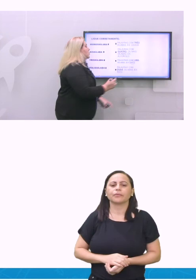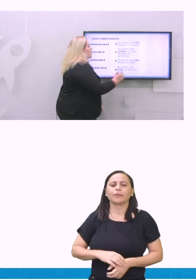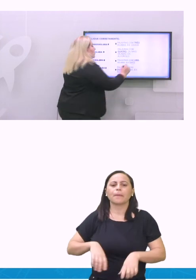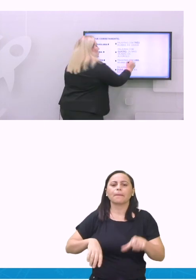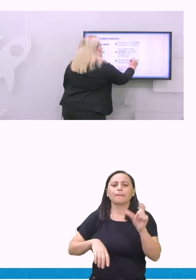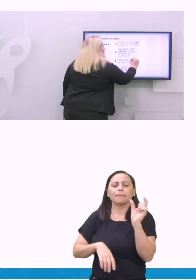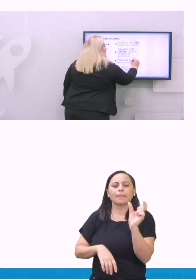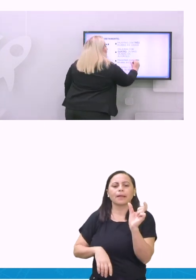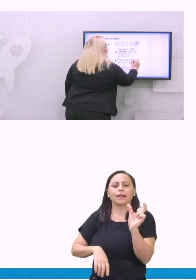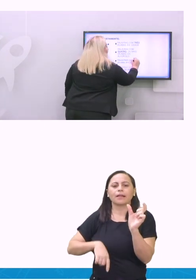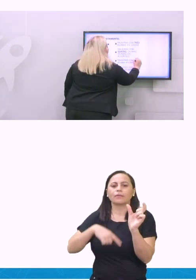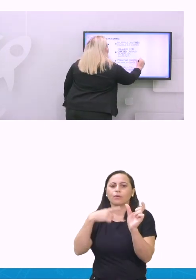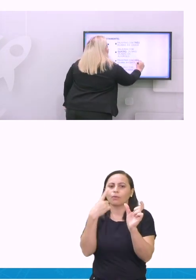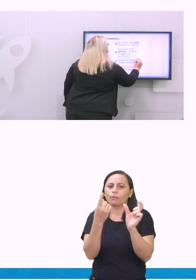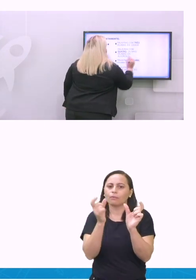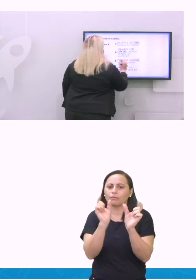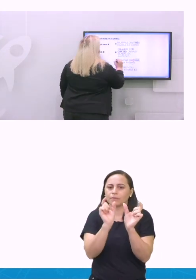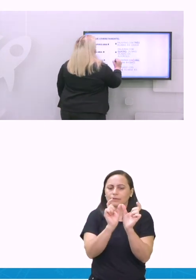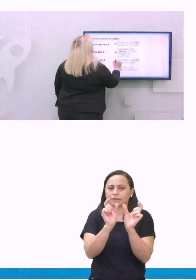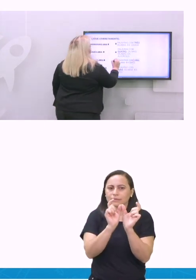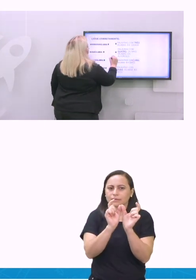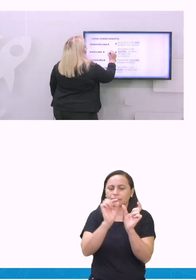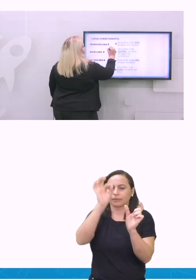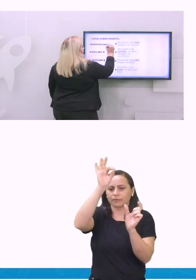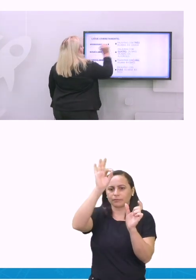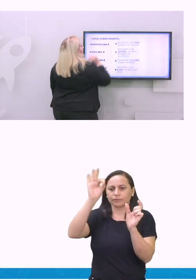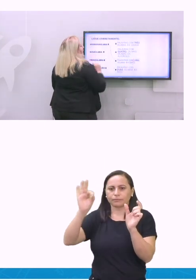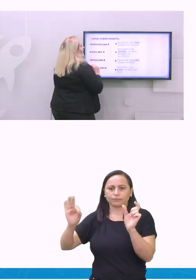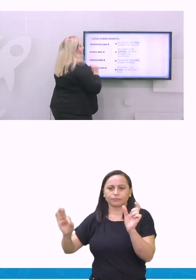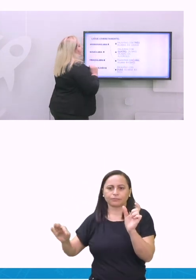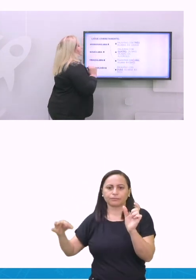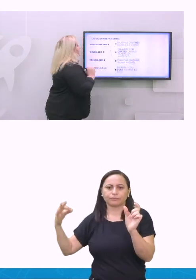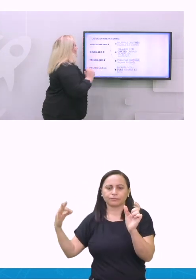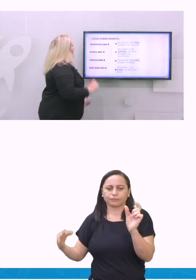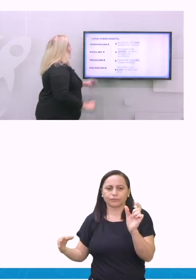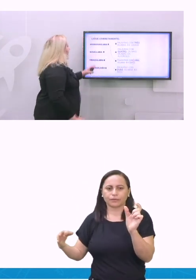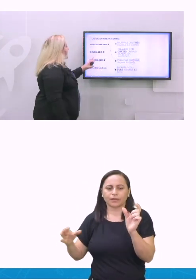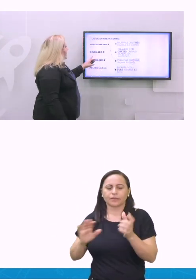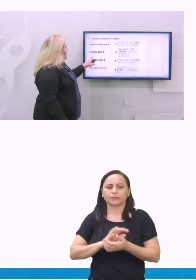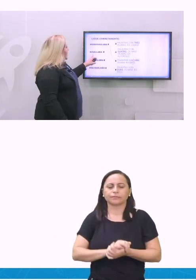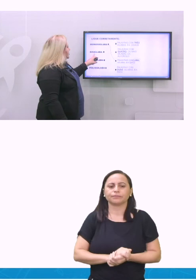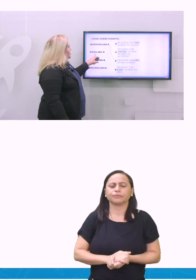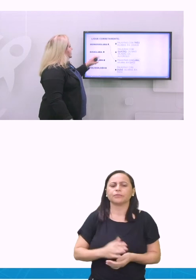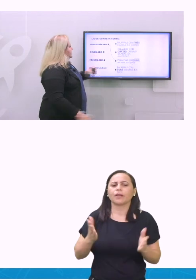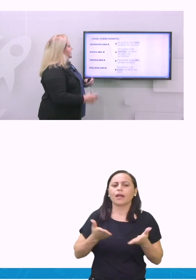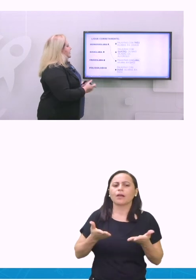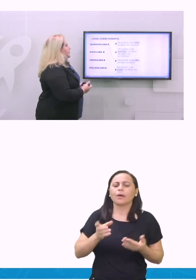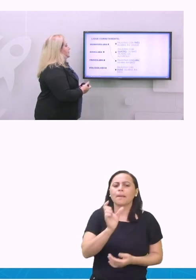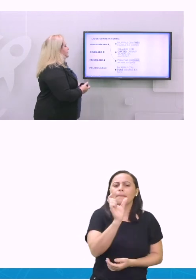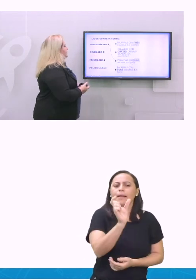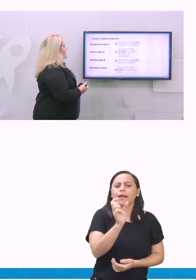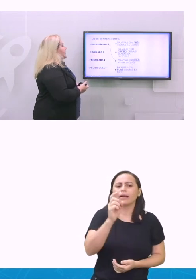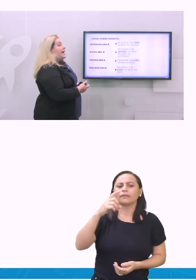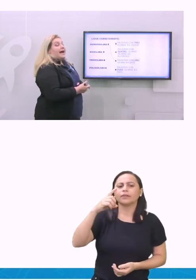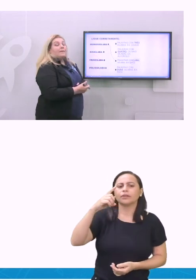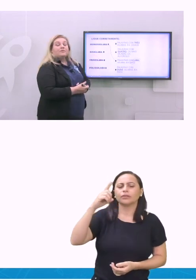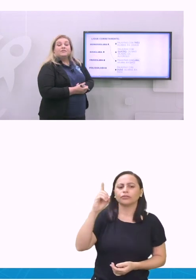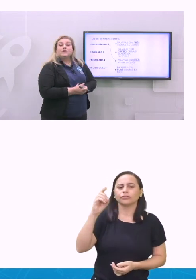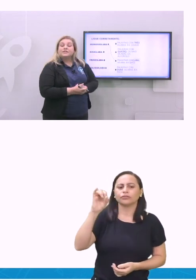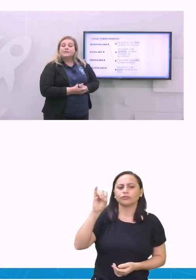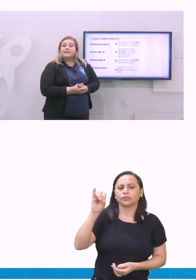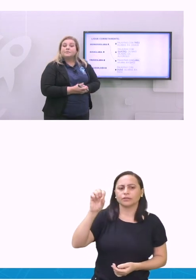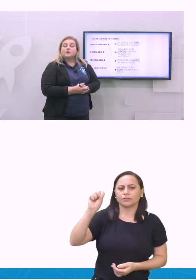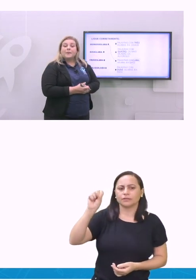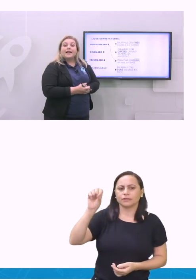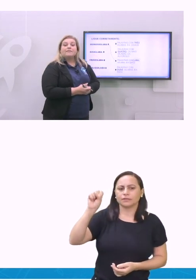com 1. Então, eu vou ligar aqui. Agora, a dissílaba. Ah,